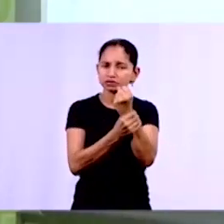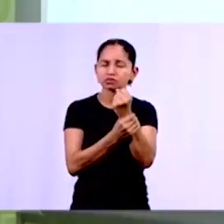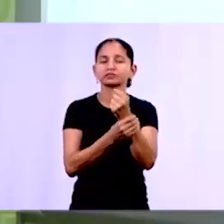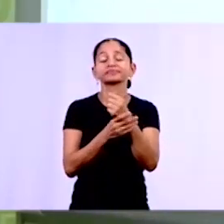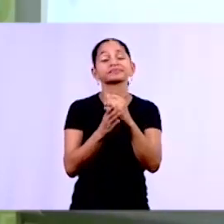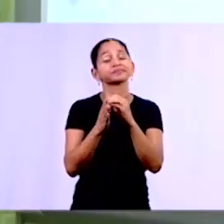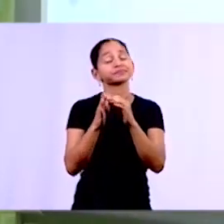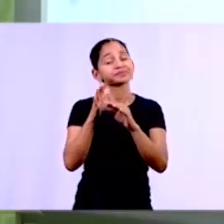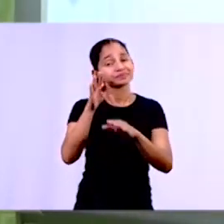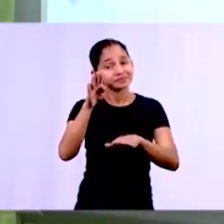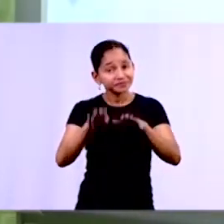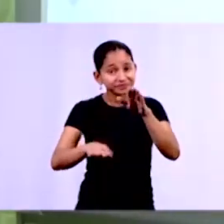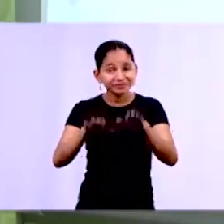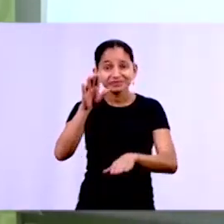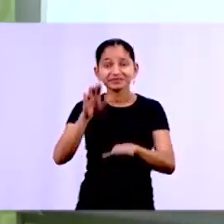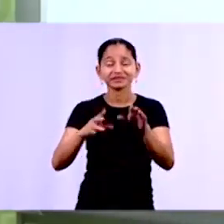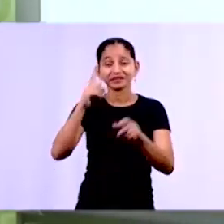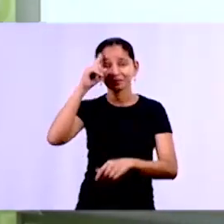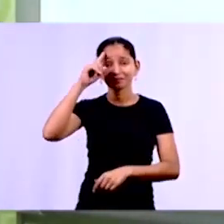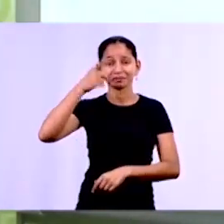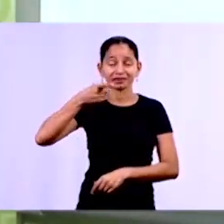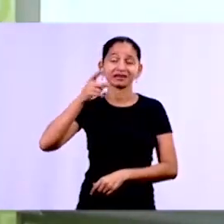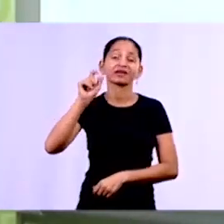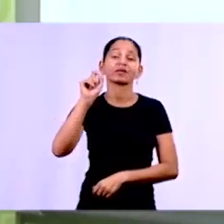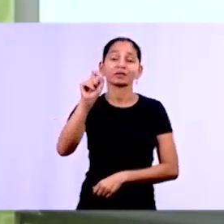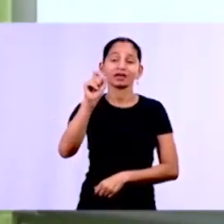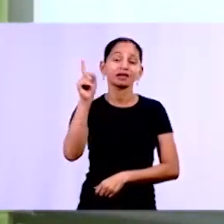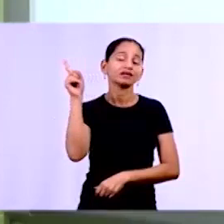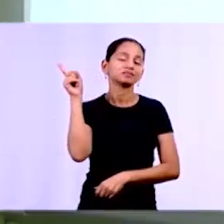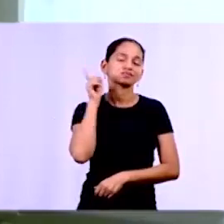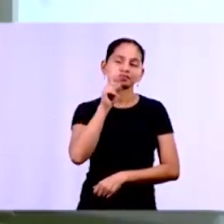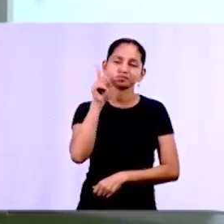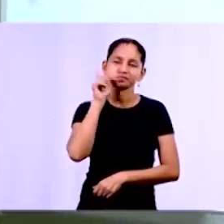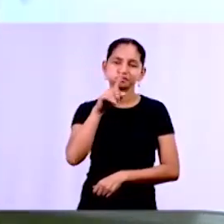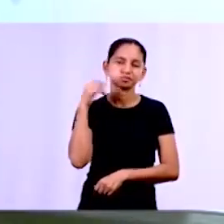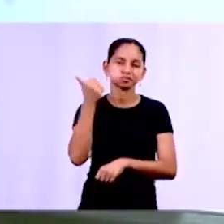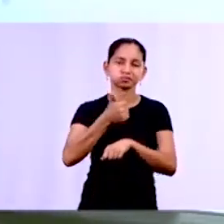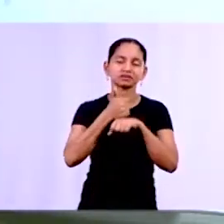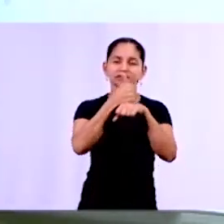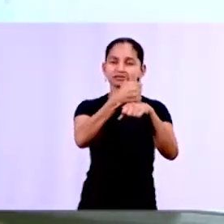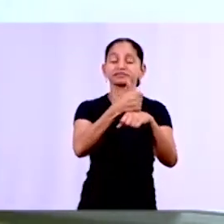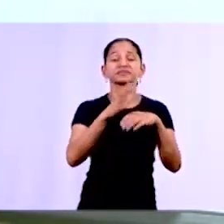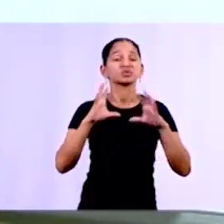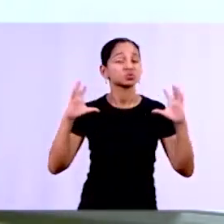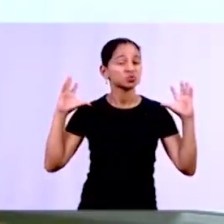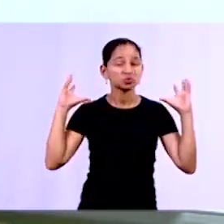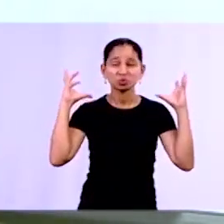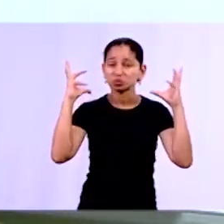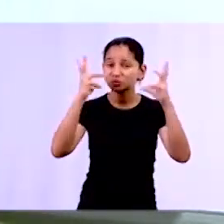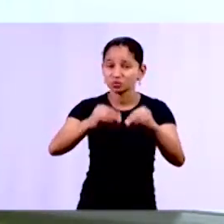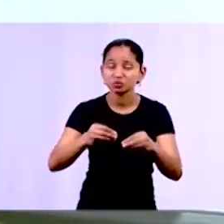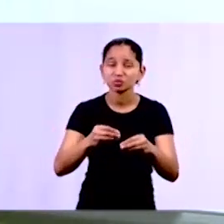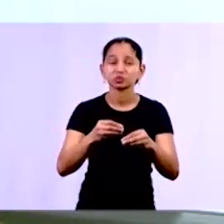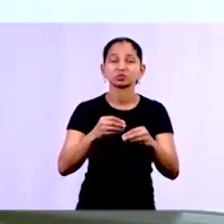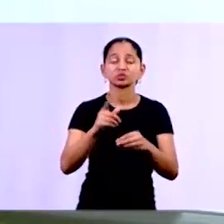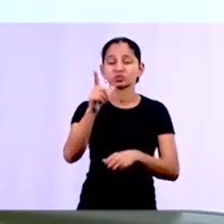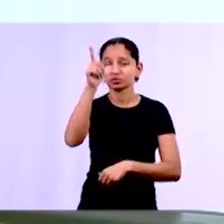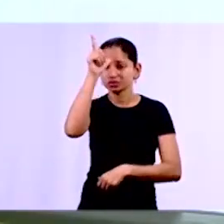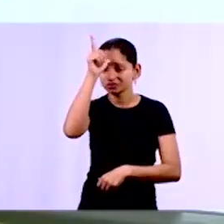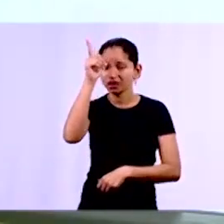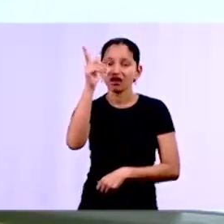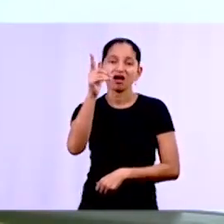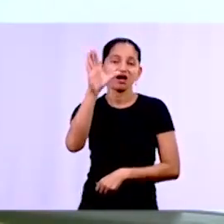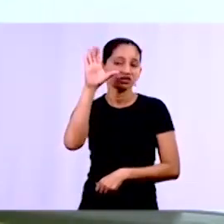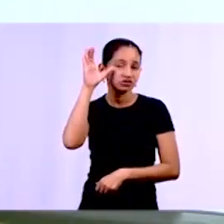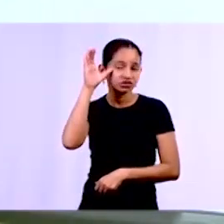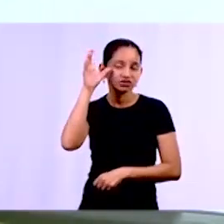sabe que quem manda aí na rede ainda é os Estados Unidos, eles têm poder. Os Estados Unidos estavam invadindo tudo, gente, está invadindo a Alemanha,